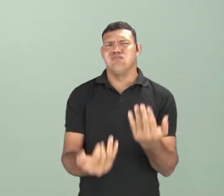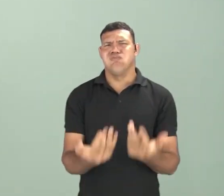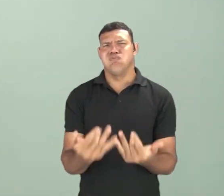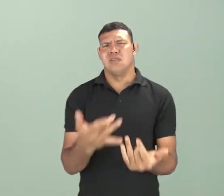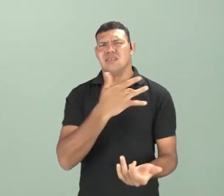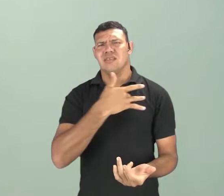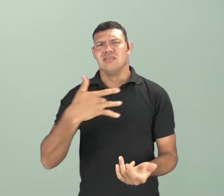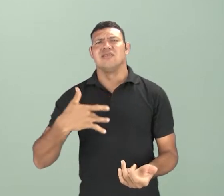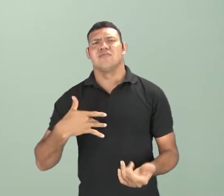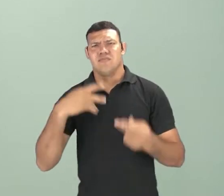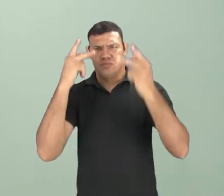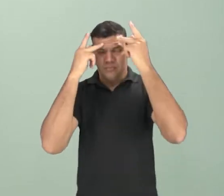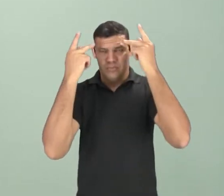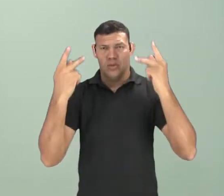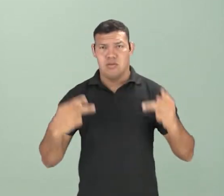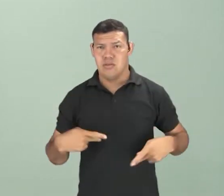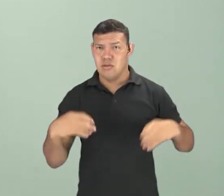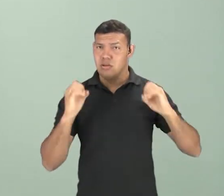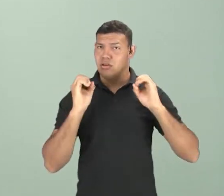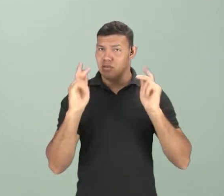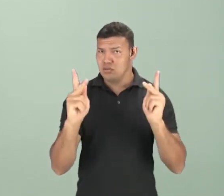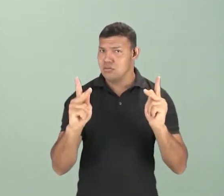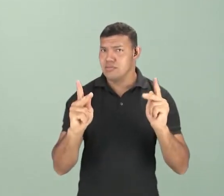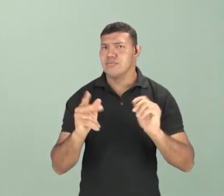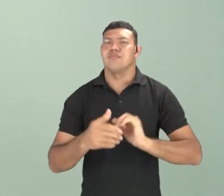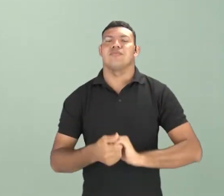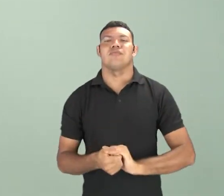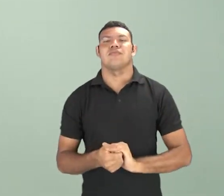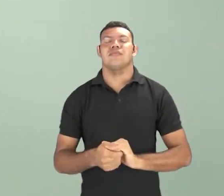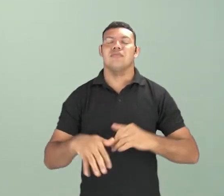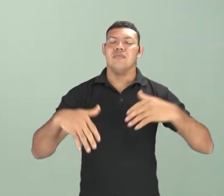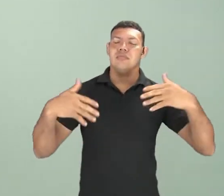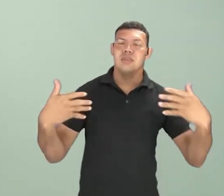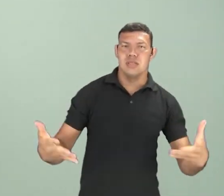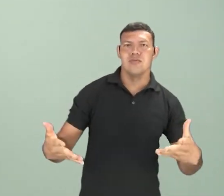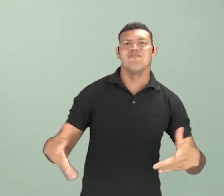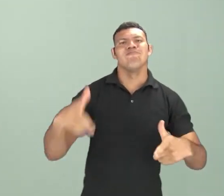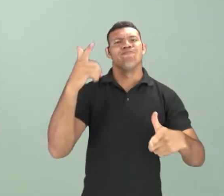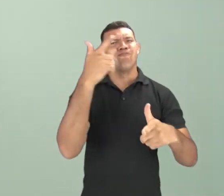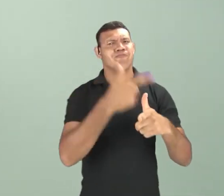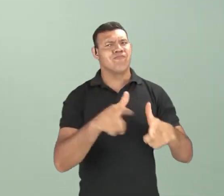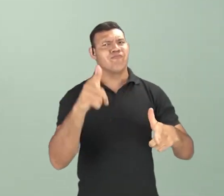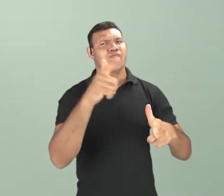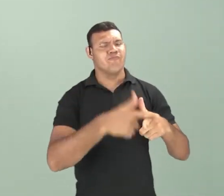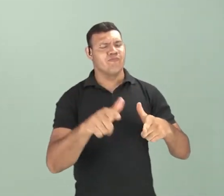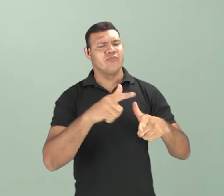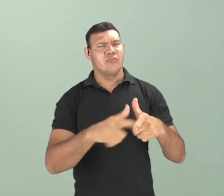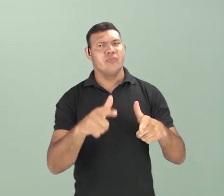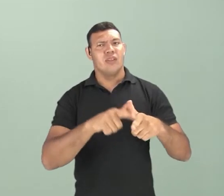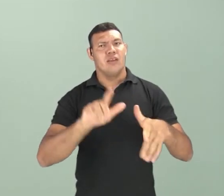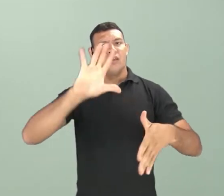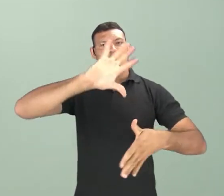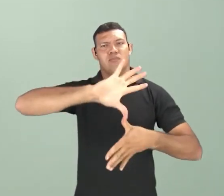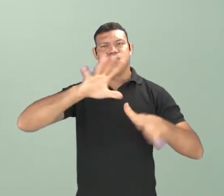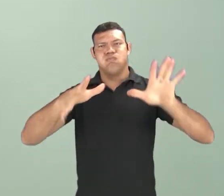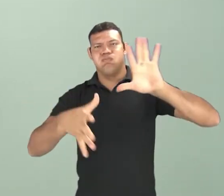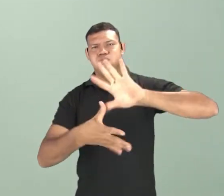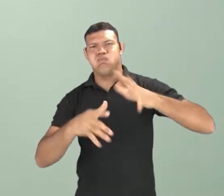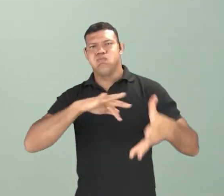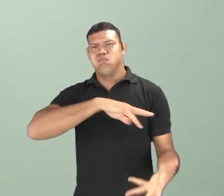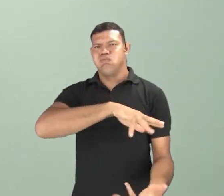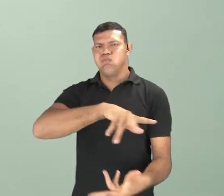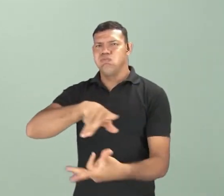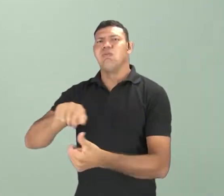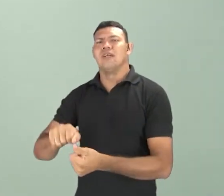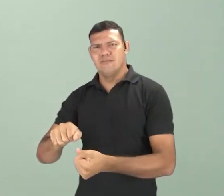saúde humana, ok? Então, nós estamos com um problema sério aí nessa questão da pandemia. Então, com